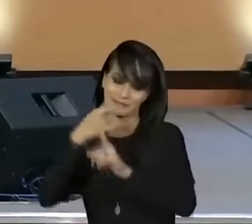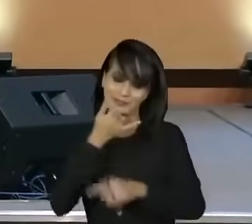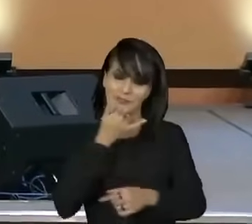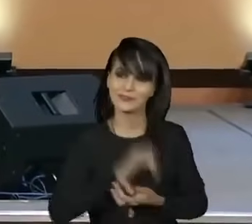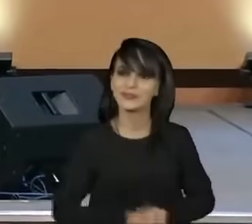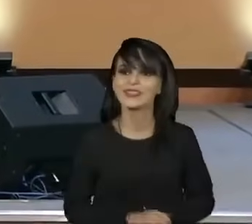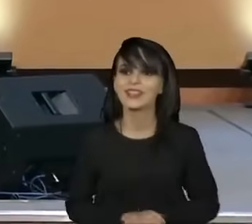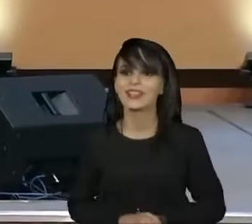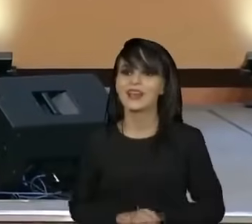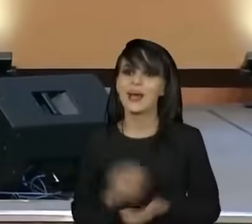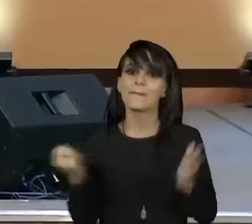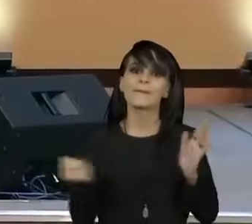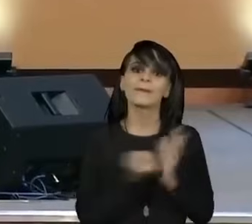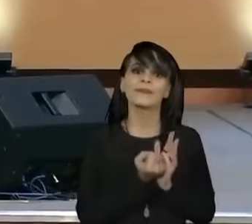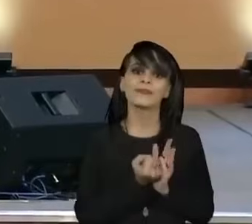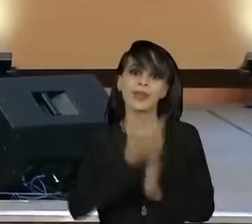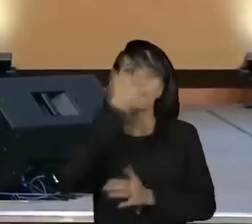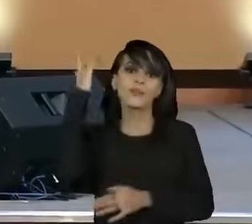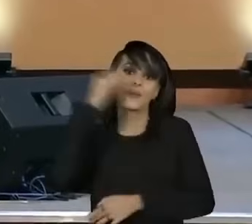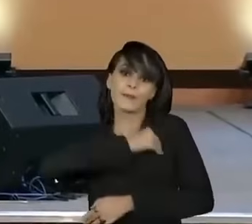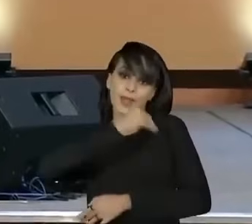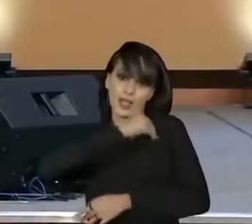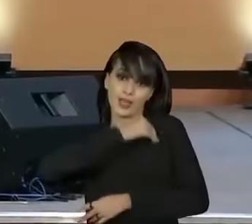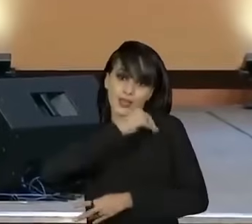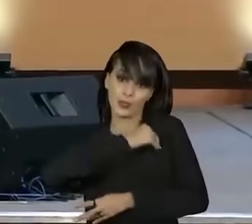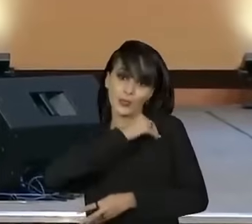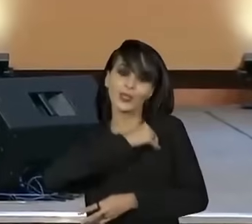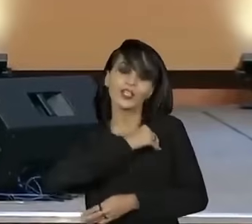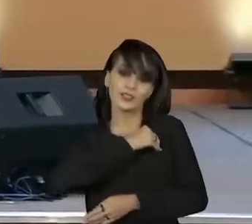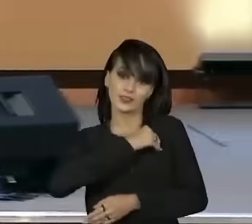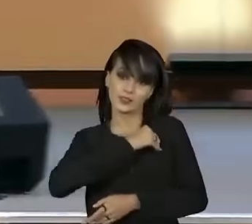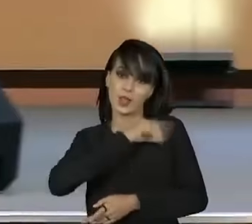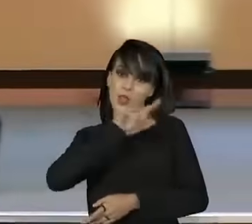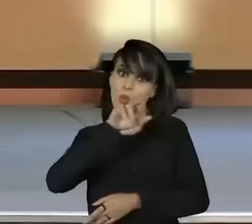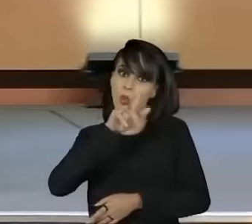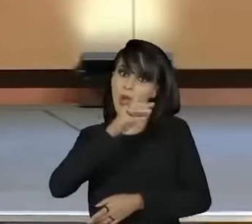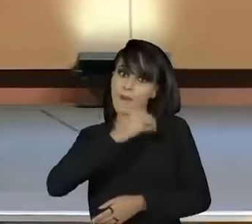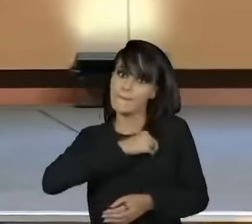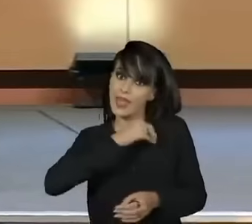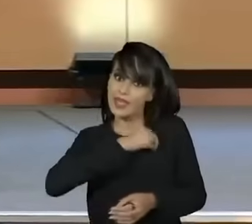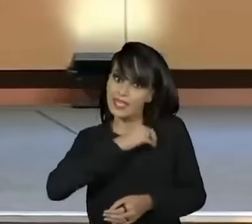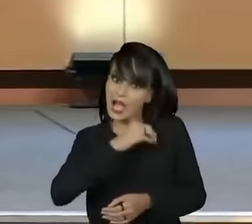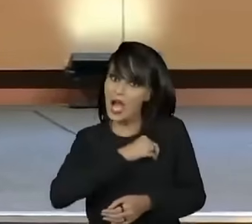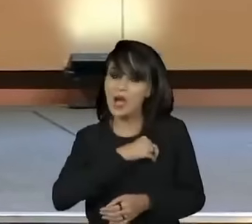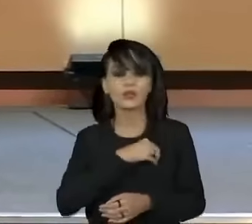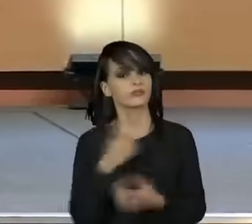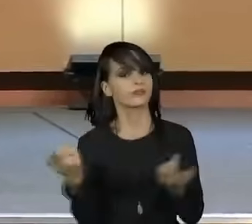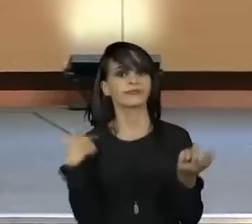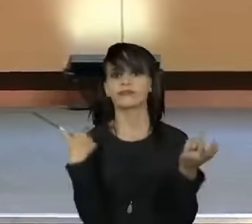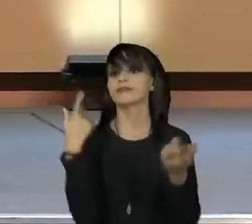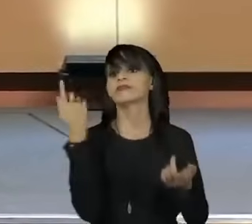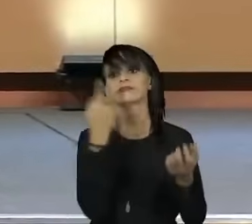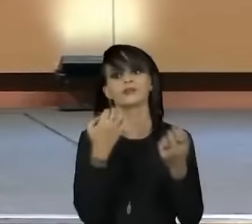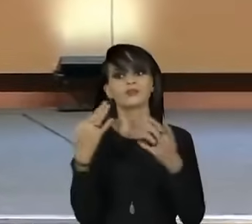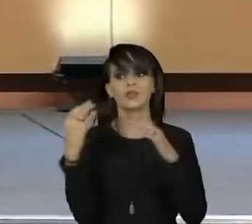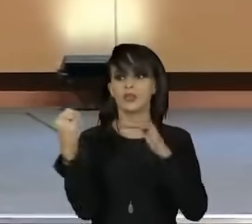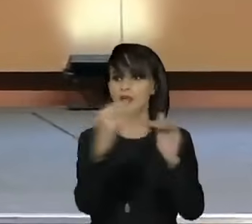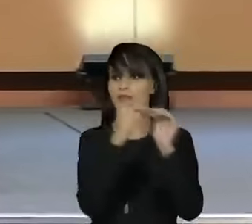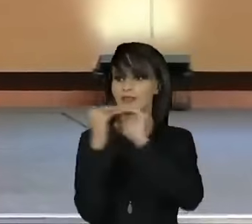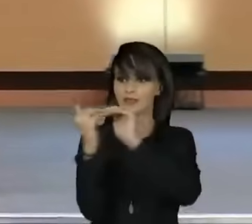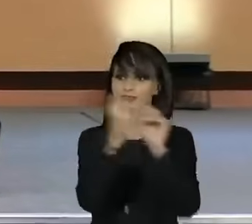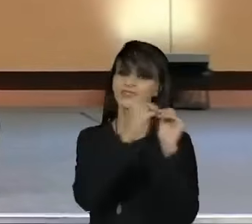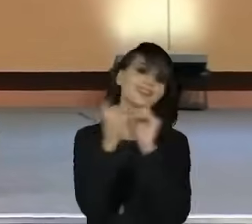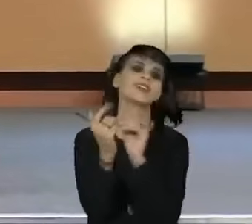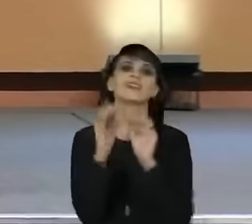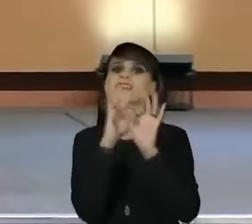marca pessoas pecadoras não estou falando de Pecado porque pecado eu cometo você Você também é